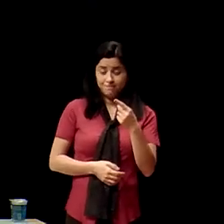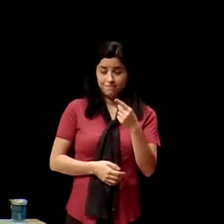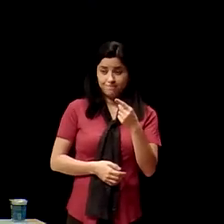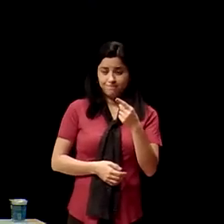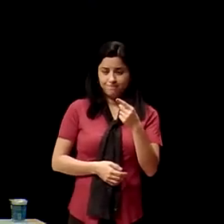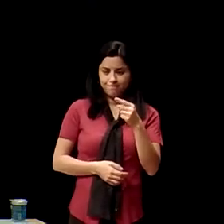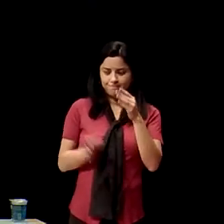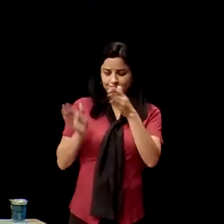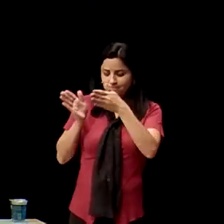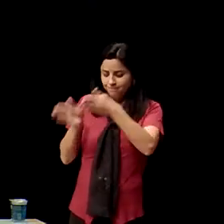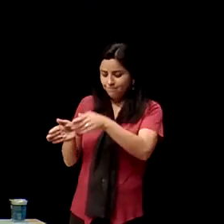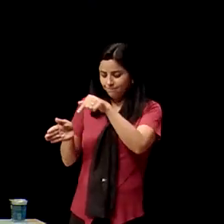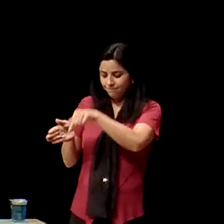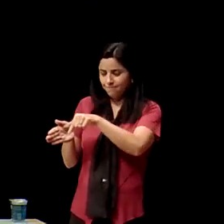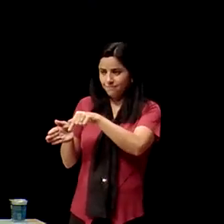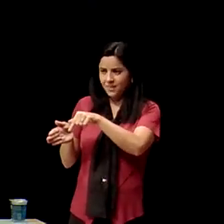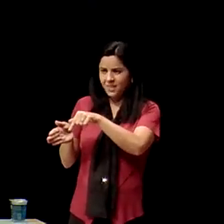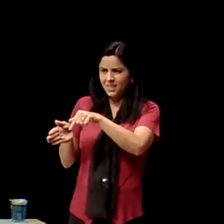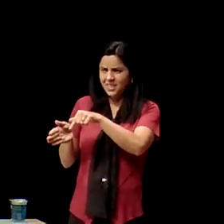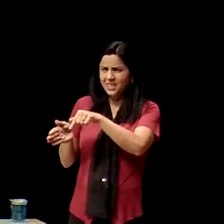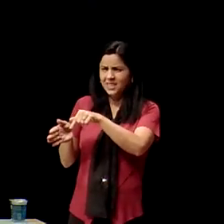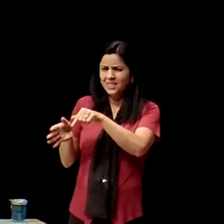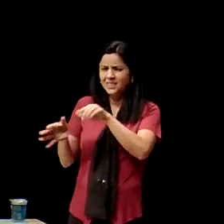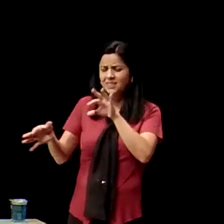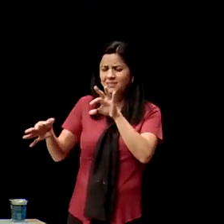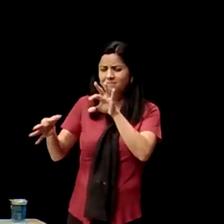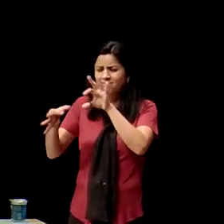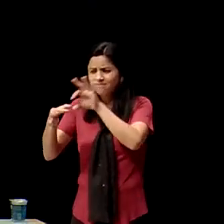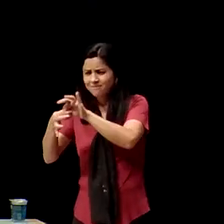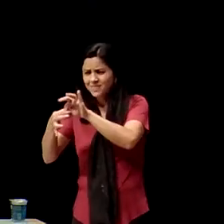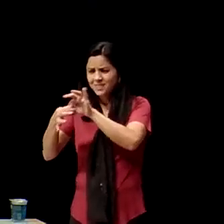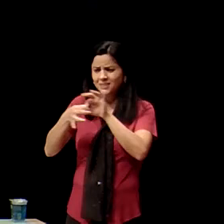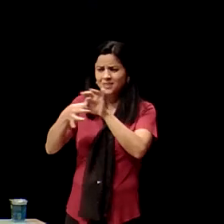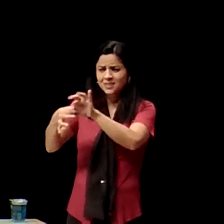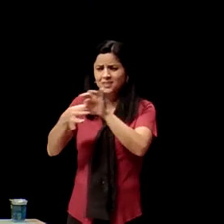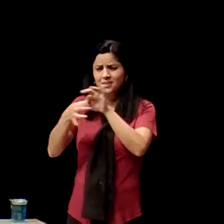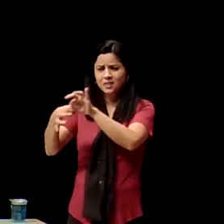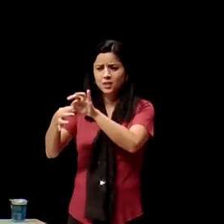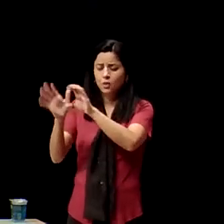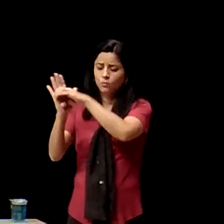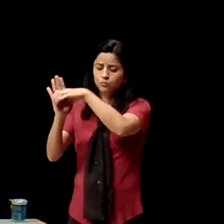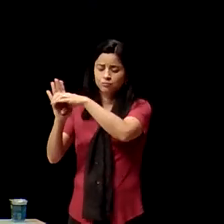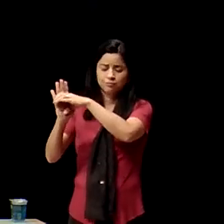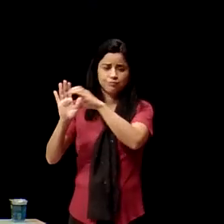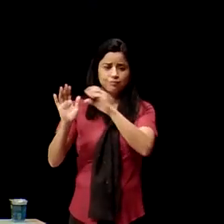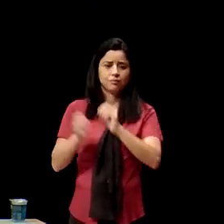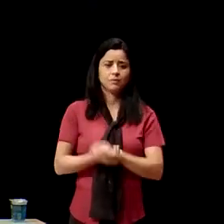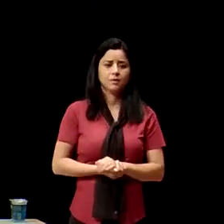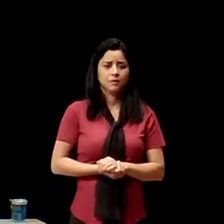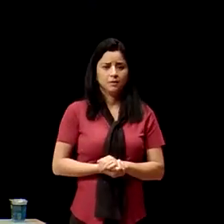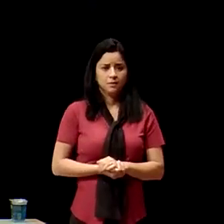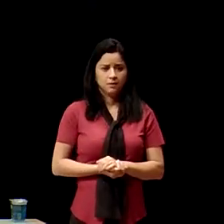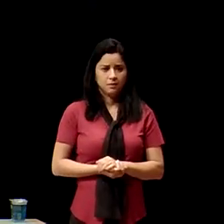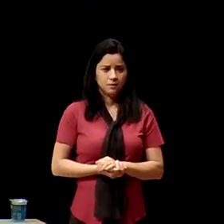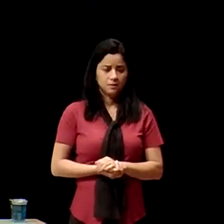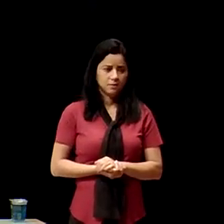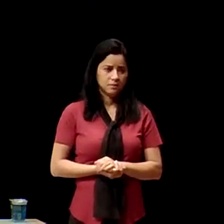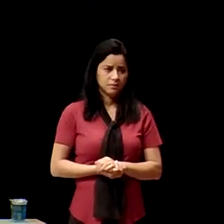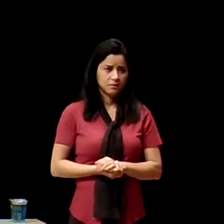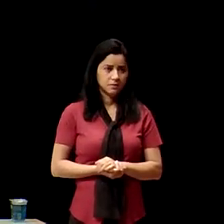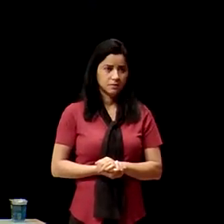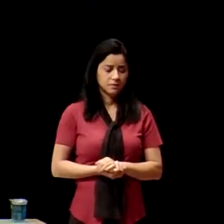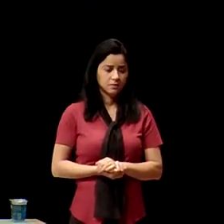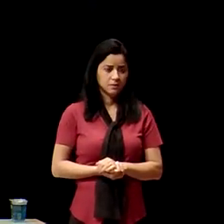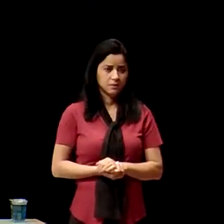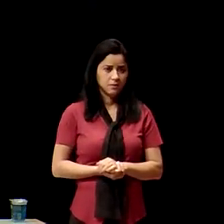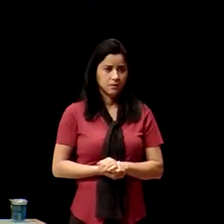uma quando fica interligados esses dois conceitos dentro da pedagogia social.